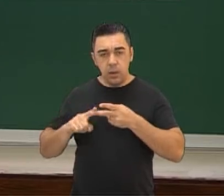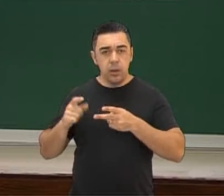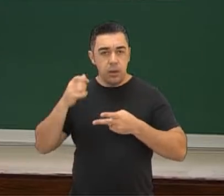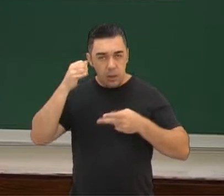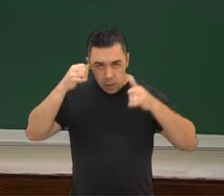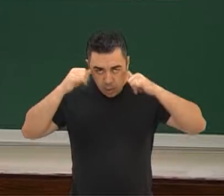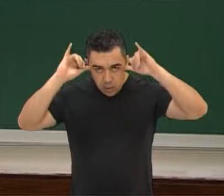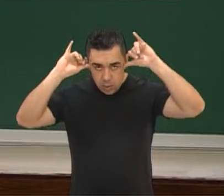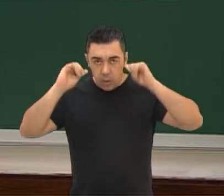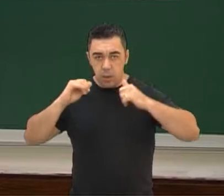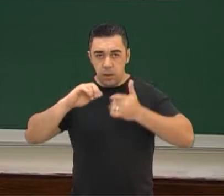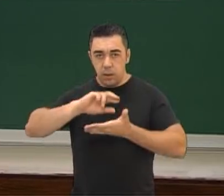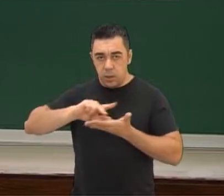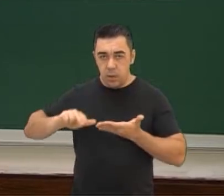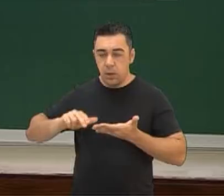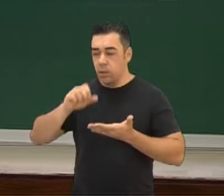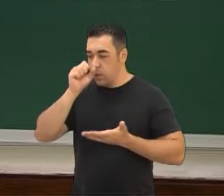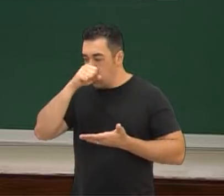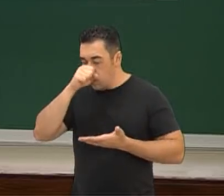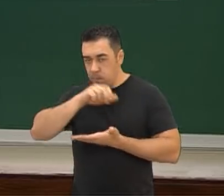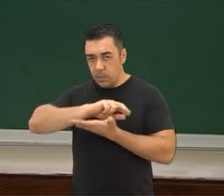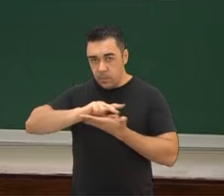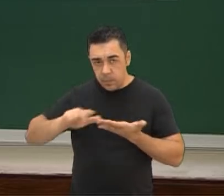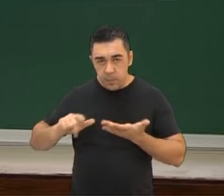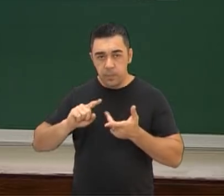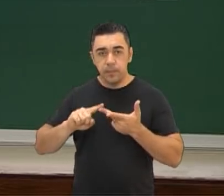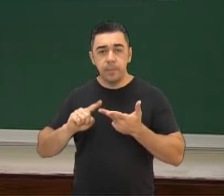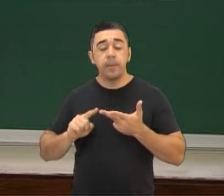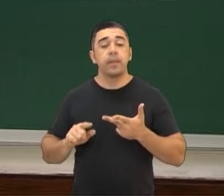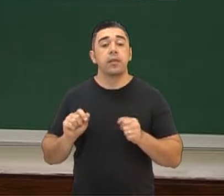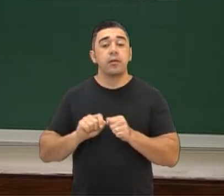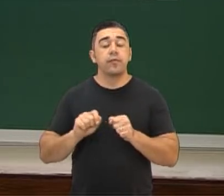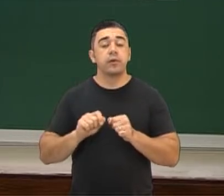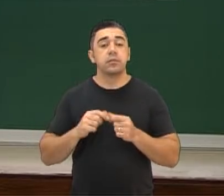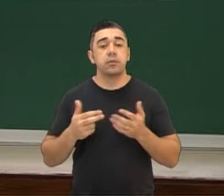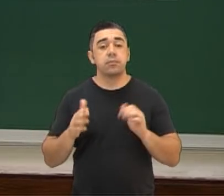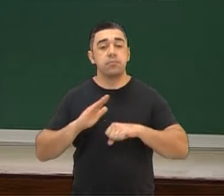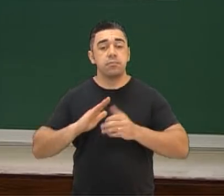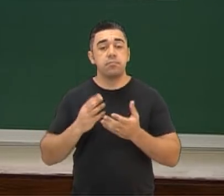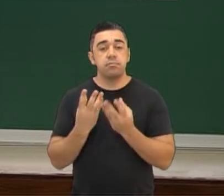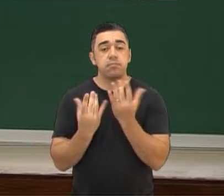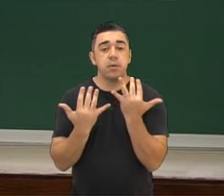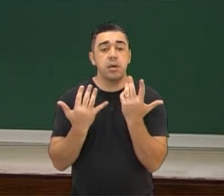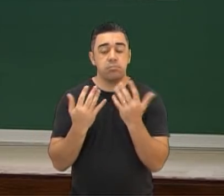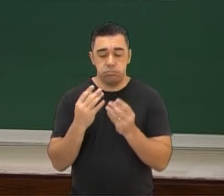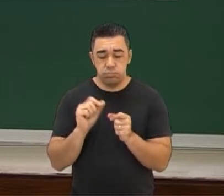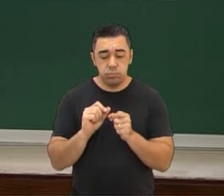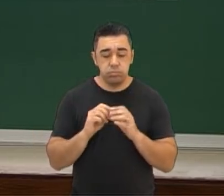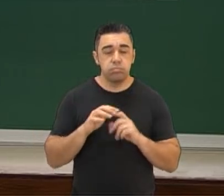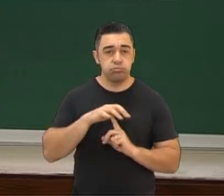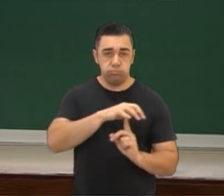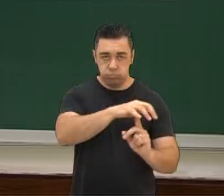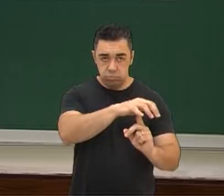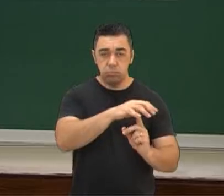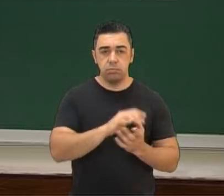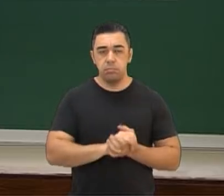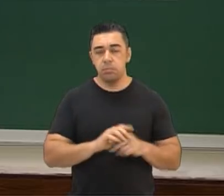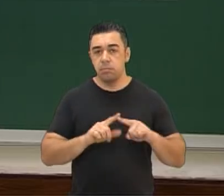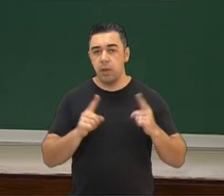e o artesanato. Então, o que eles desenvolviam nessas áreas das missões? Essas atividades aqui. Mas